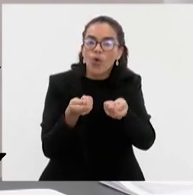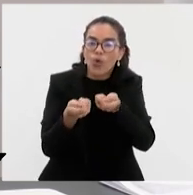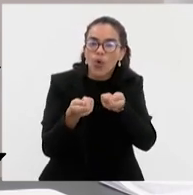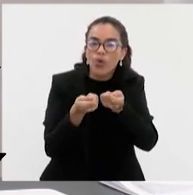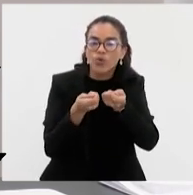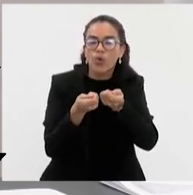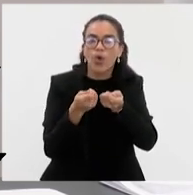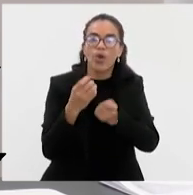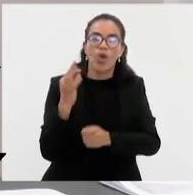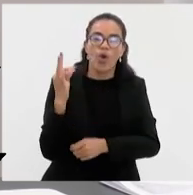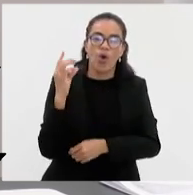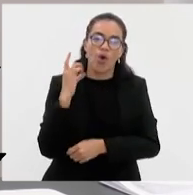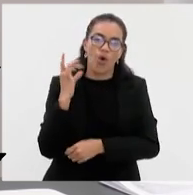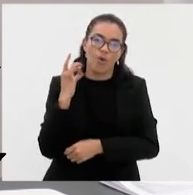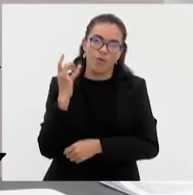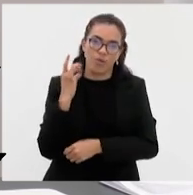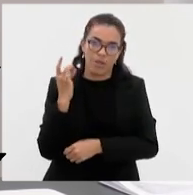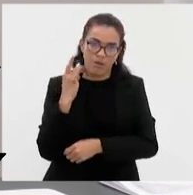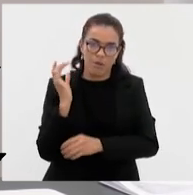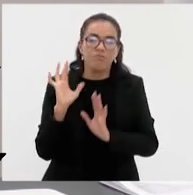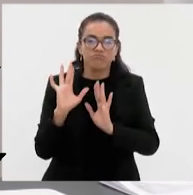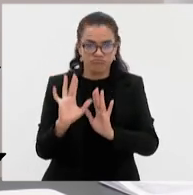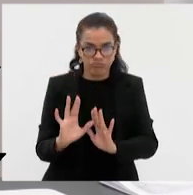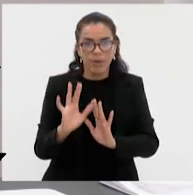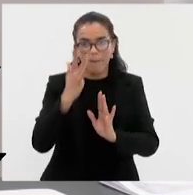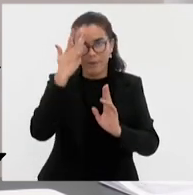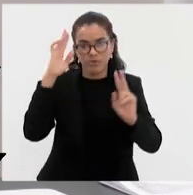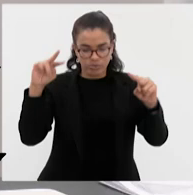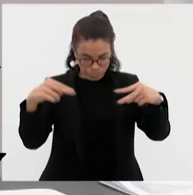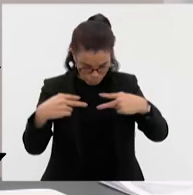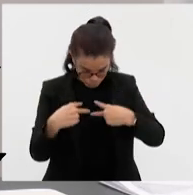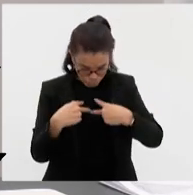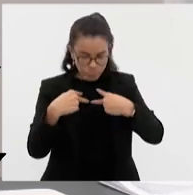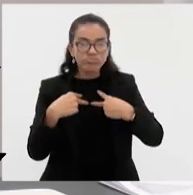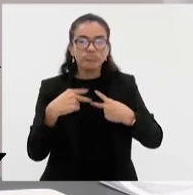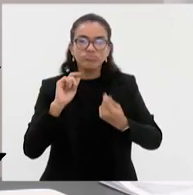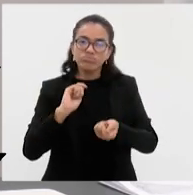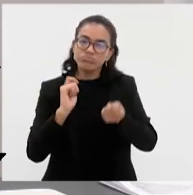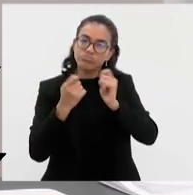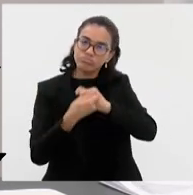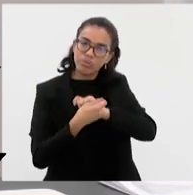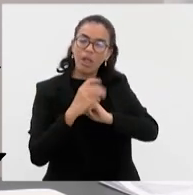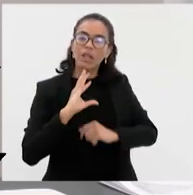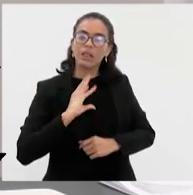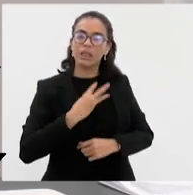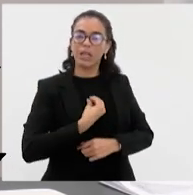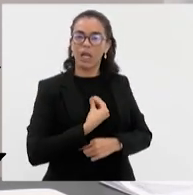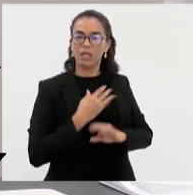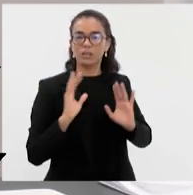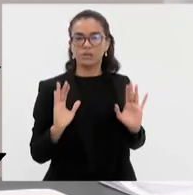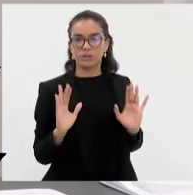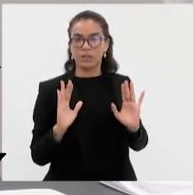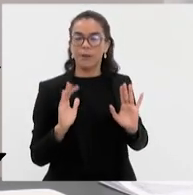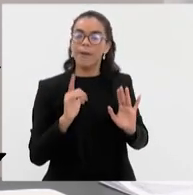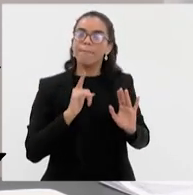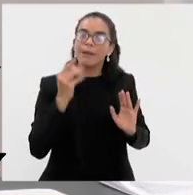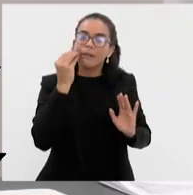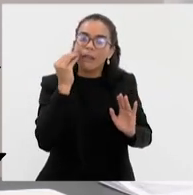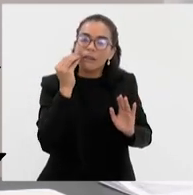justamente no caso daqueles indivíduos que se enxergam como outro sexo, e possa haver uma